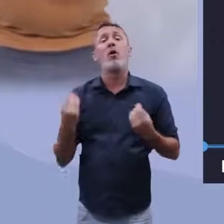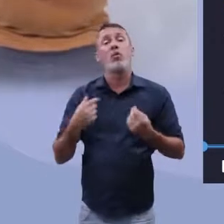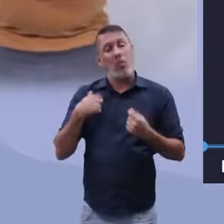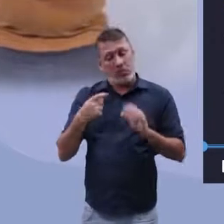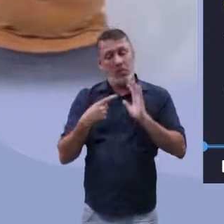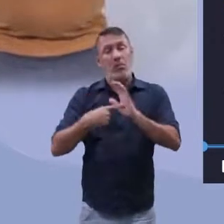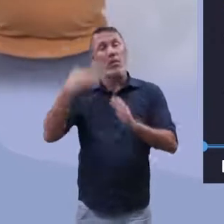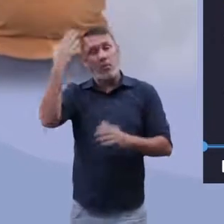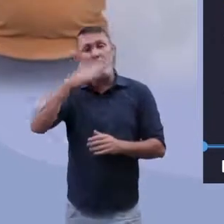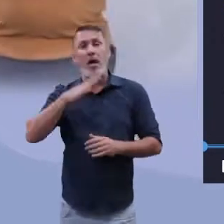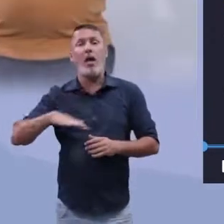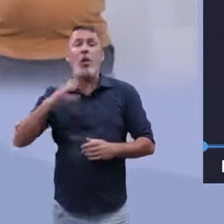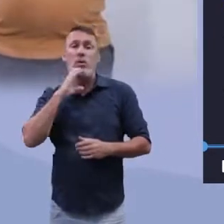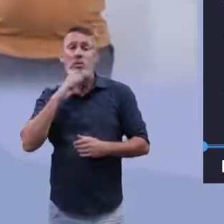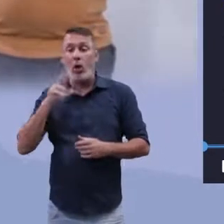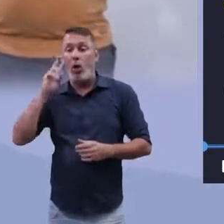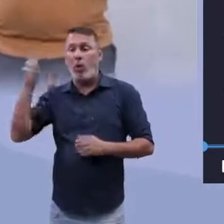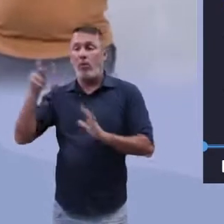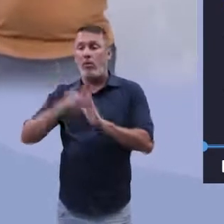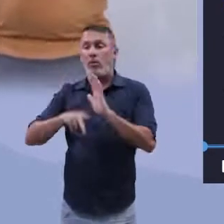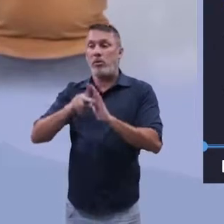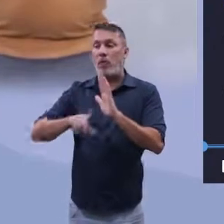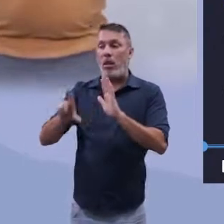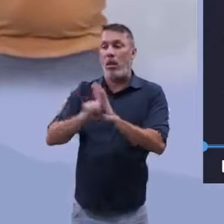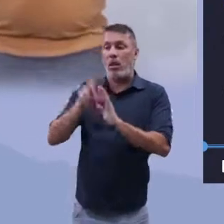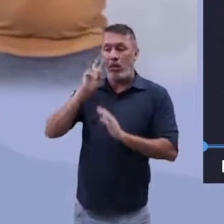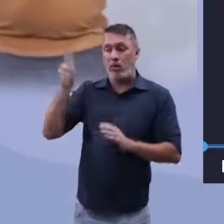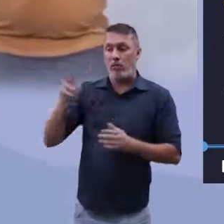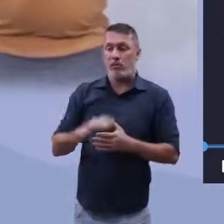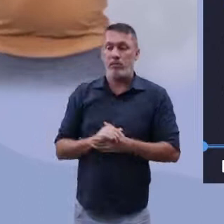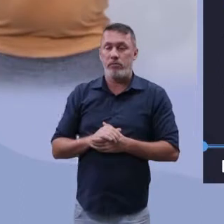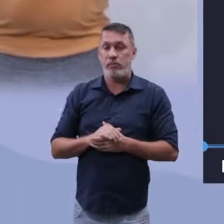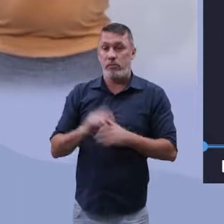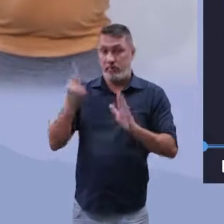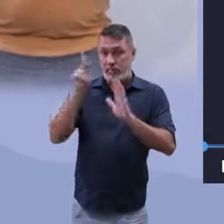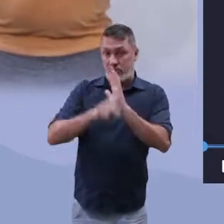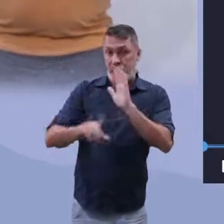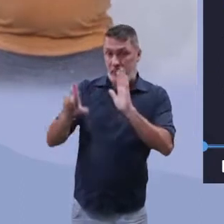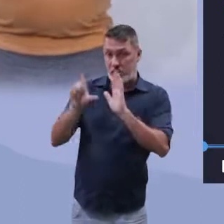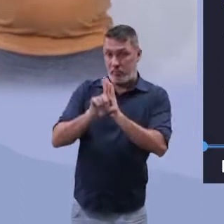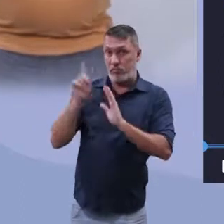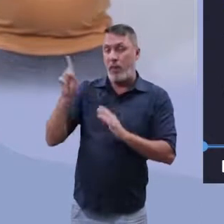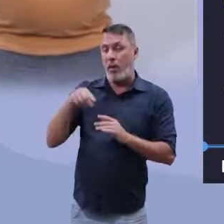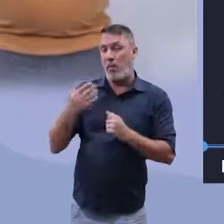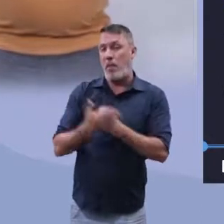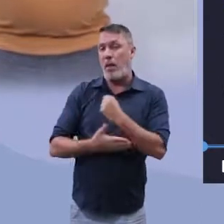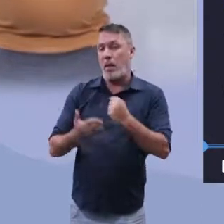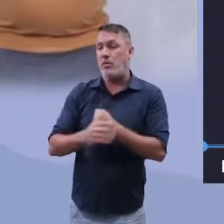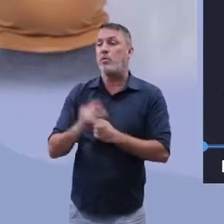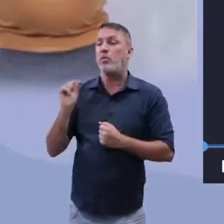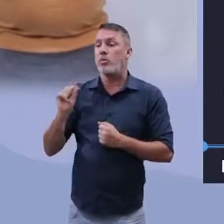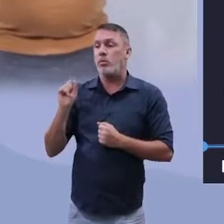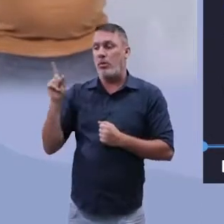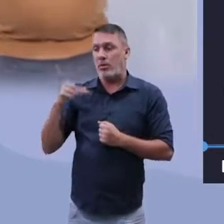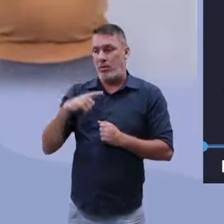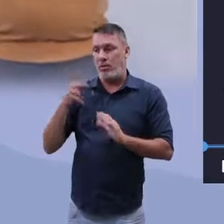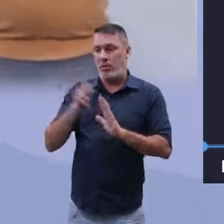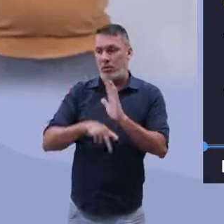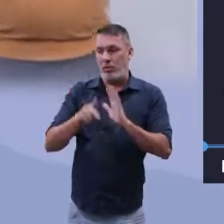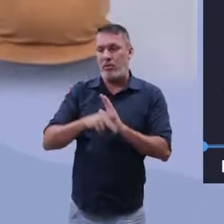vou provar isso? Eu preciso de uma área do conhecimento. Olha esse projeto de lei. Esse projeto de lei aí, ele tem como